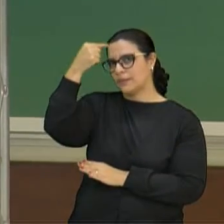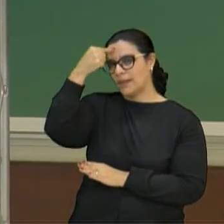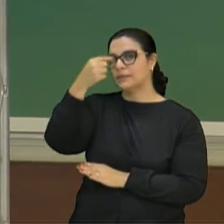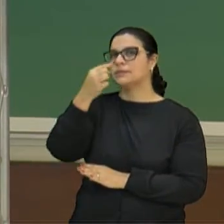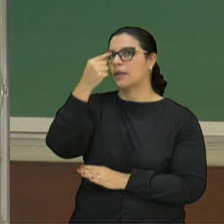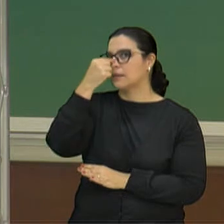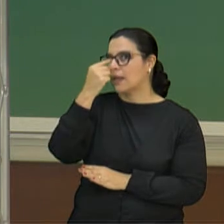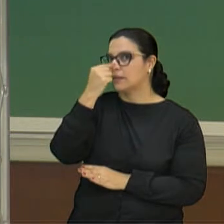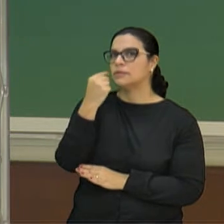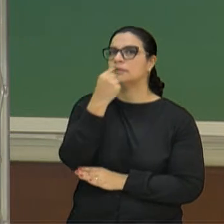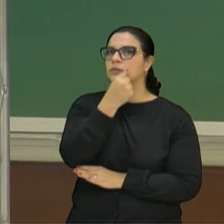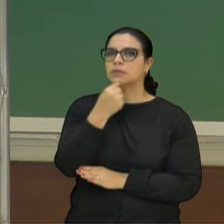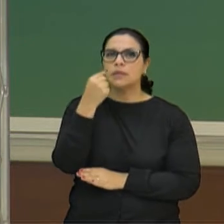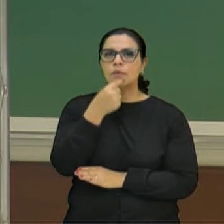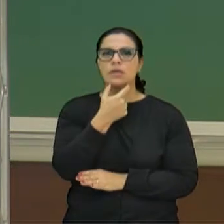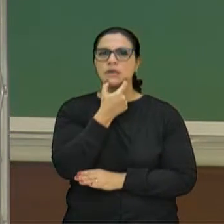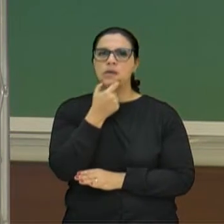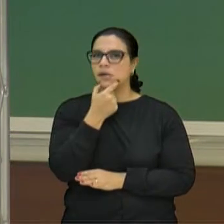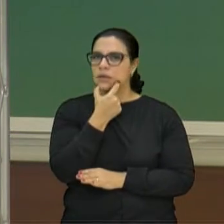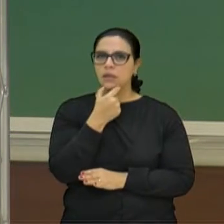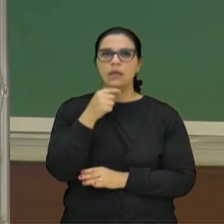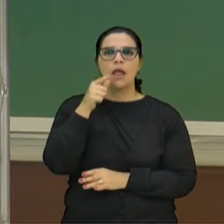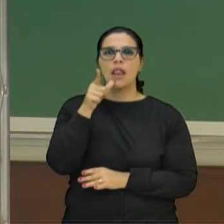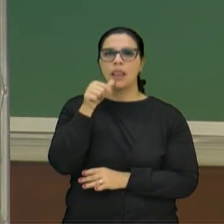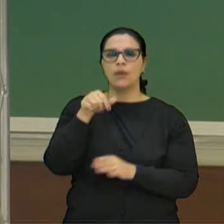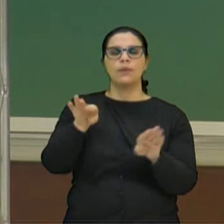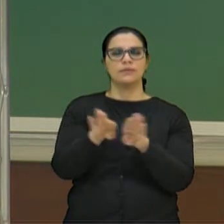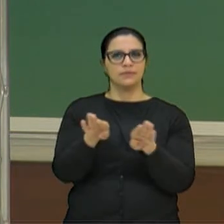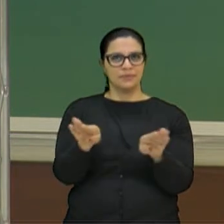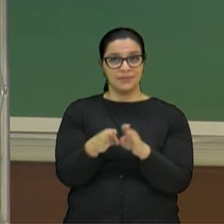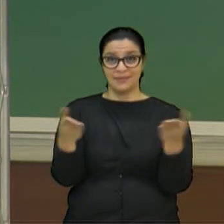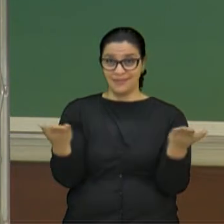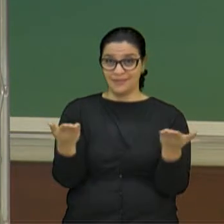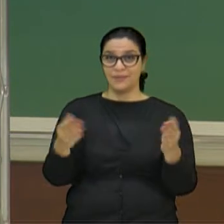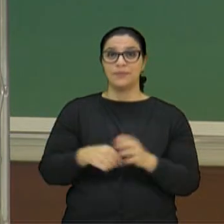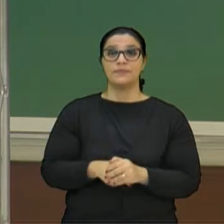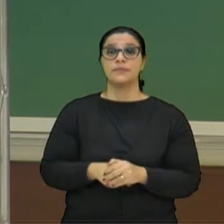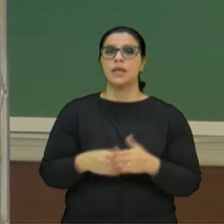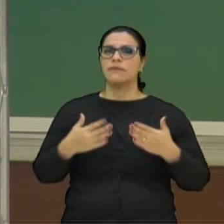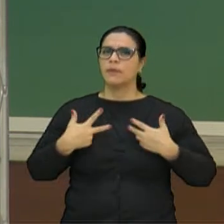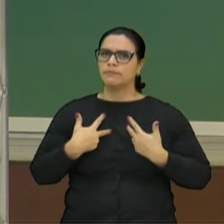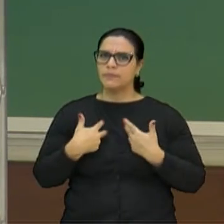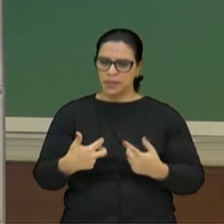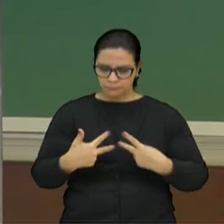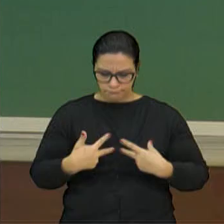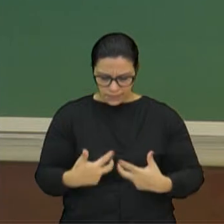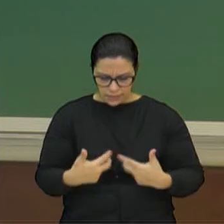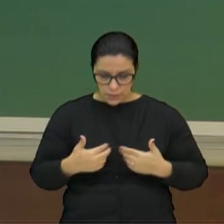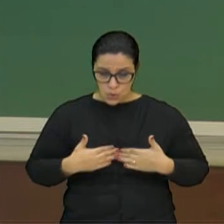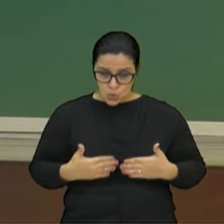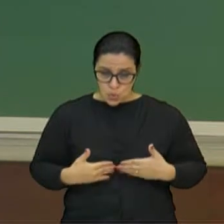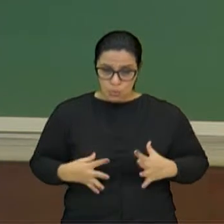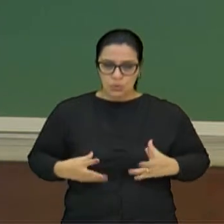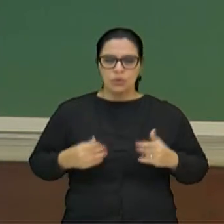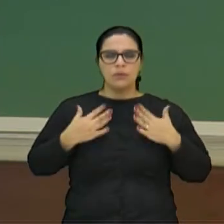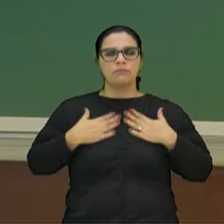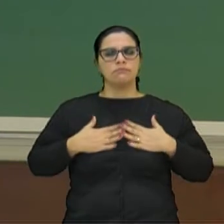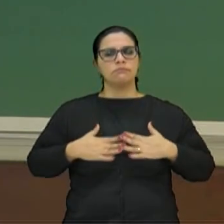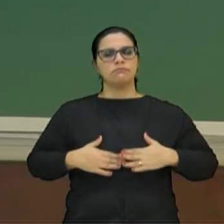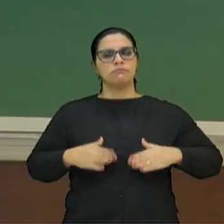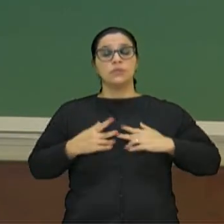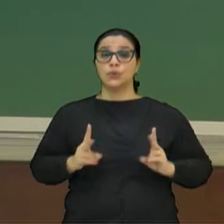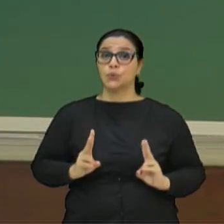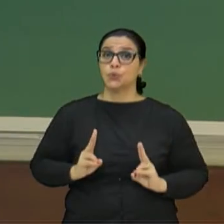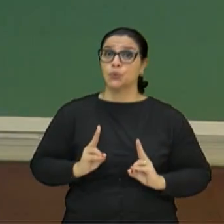nariz, lábios, maxilares e língua. Perceba seu corpo inteiro relaxado e